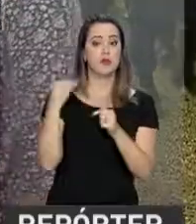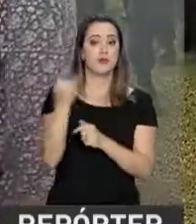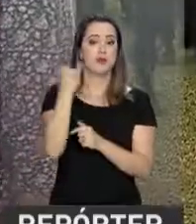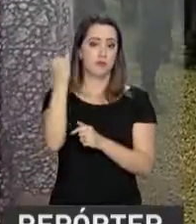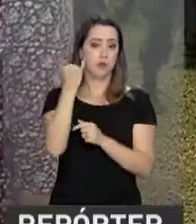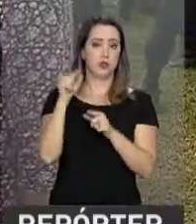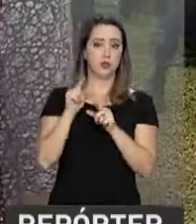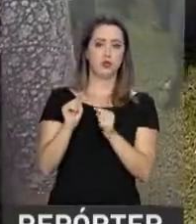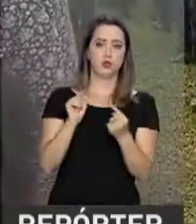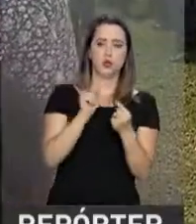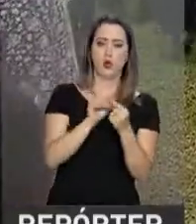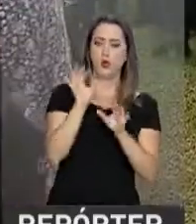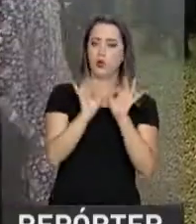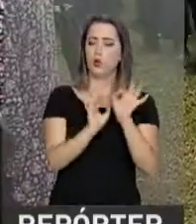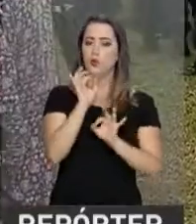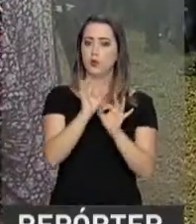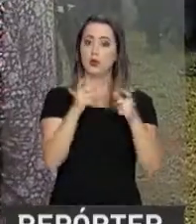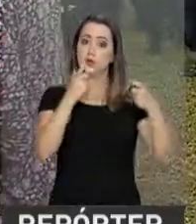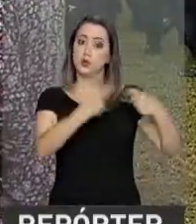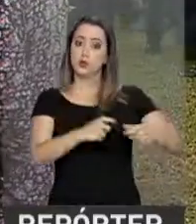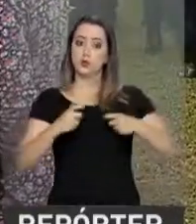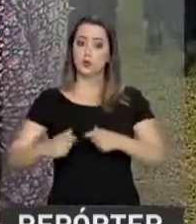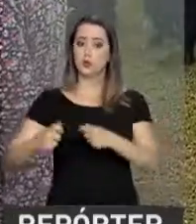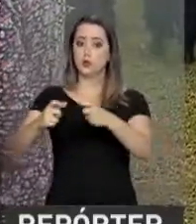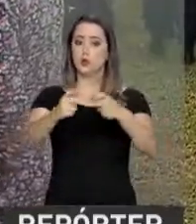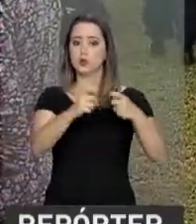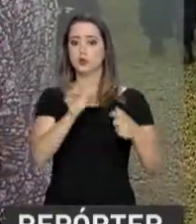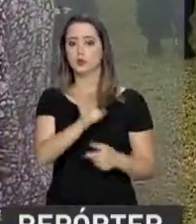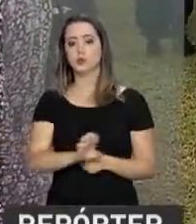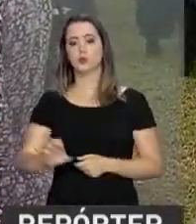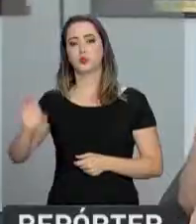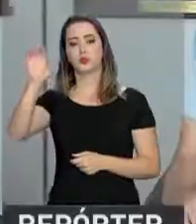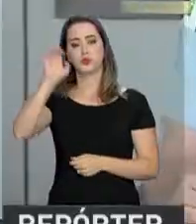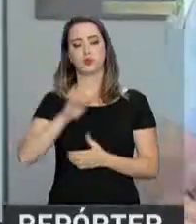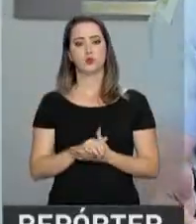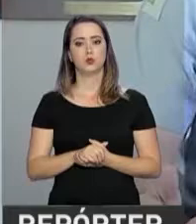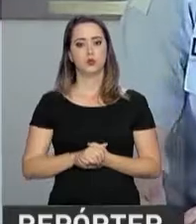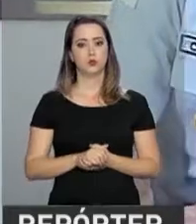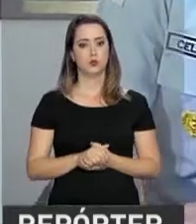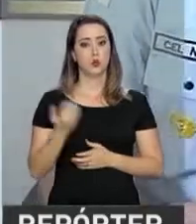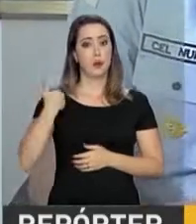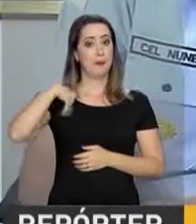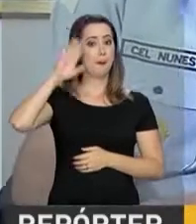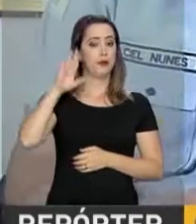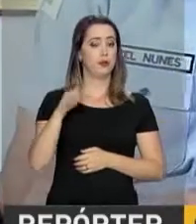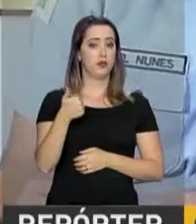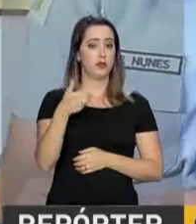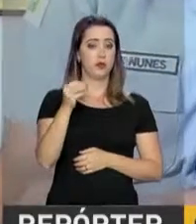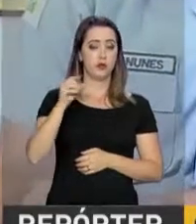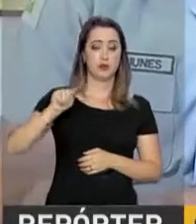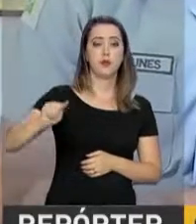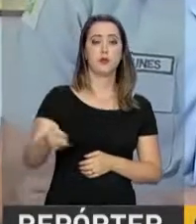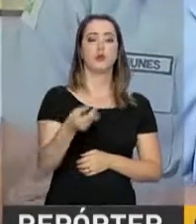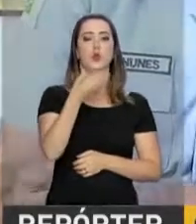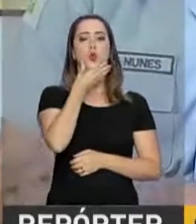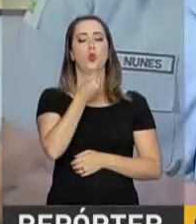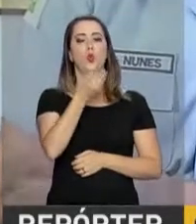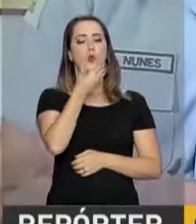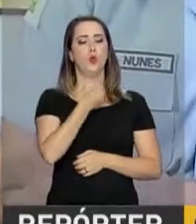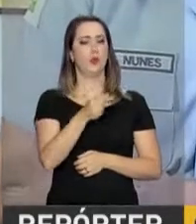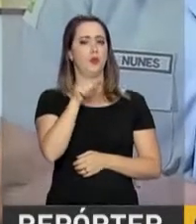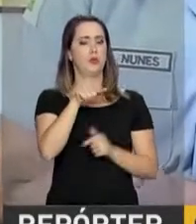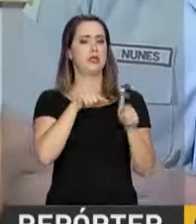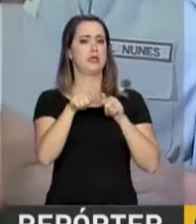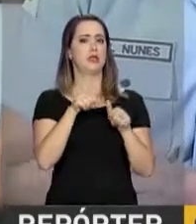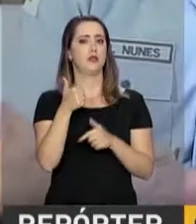de acordo com o planejamento local de cada instituição mais de 100 mil homens para o trabalho de